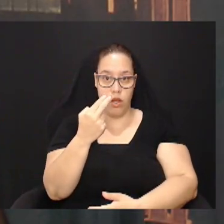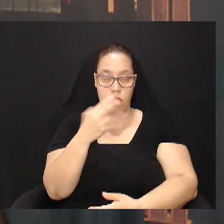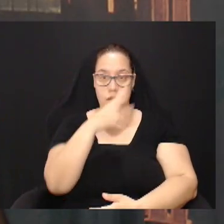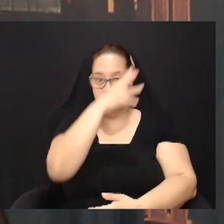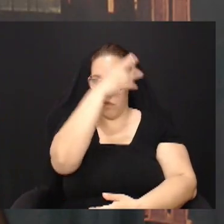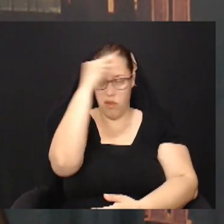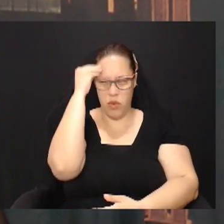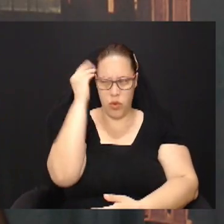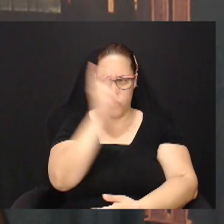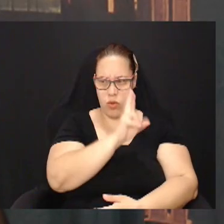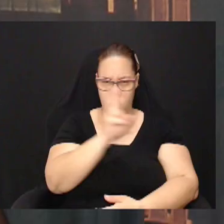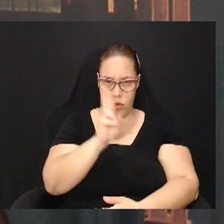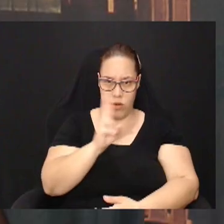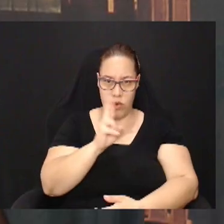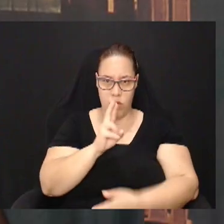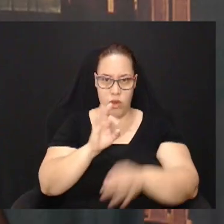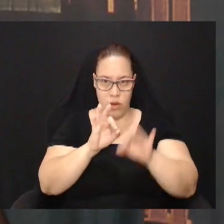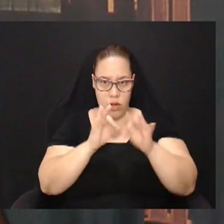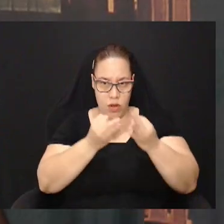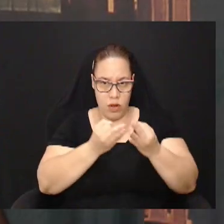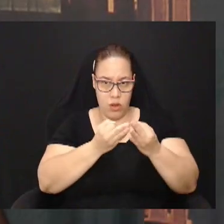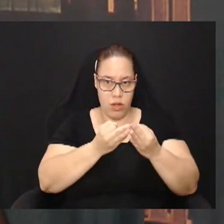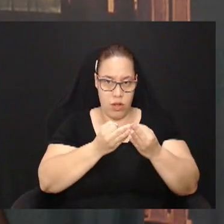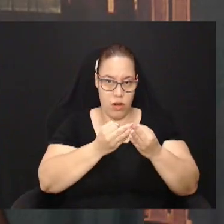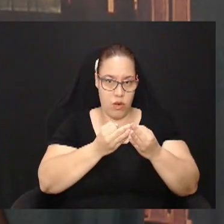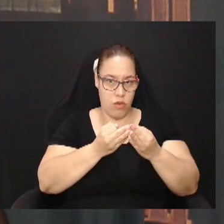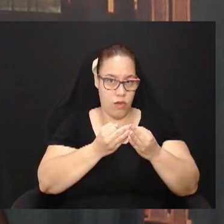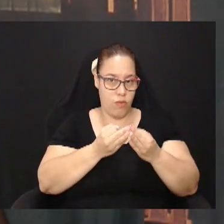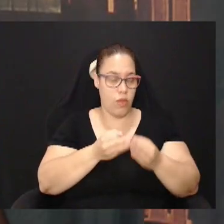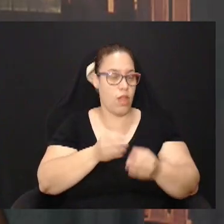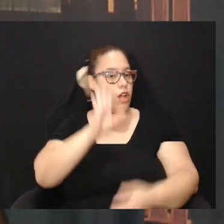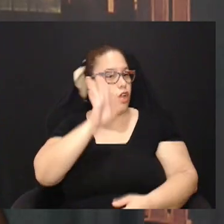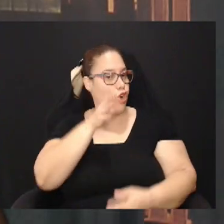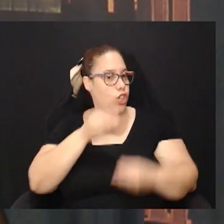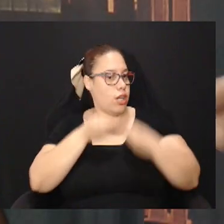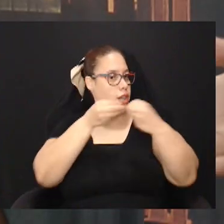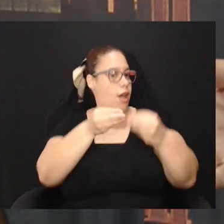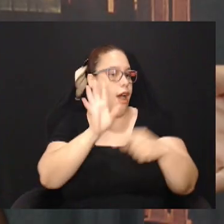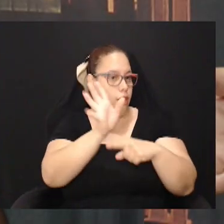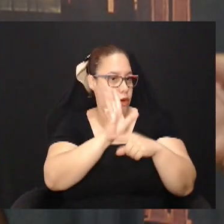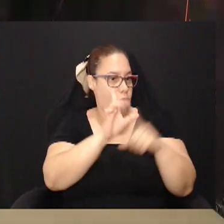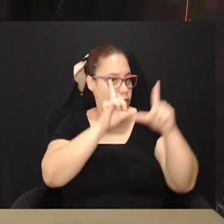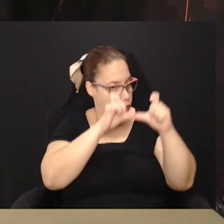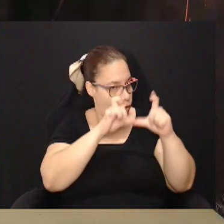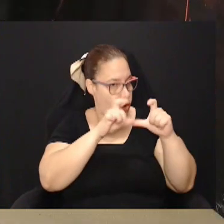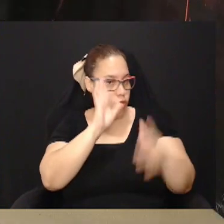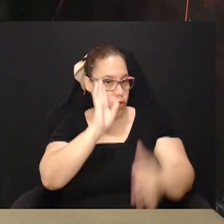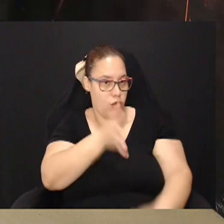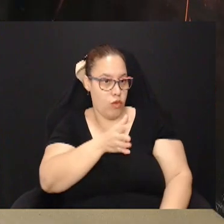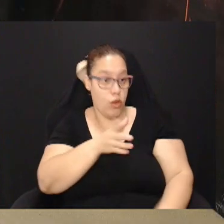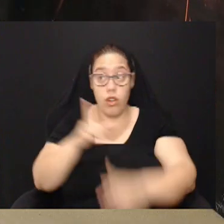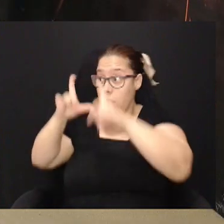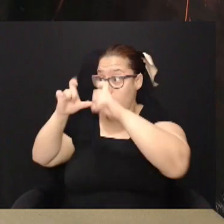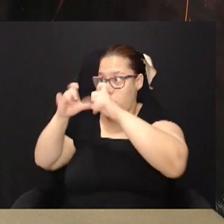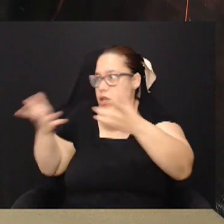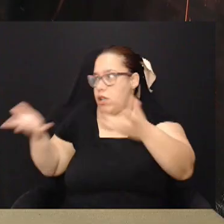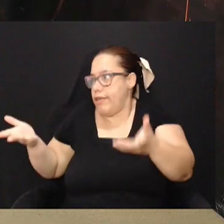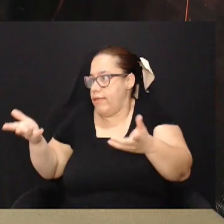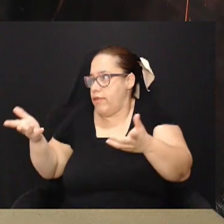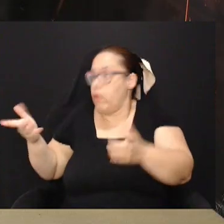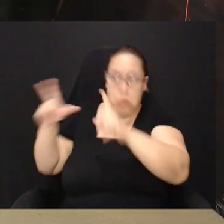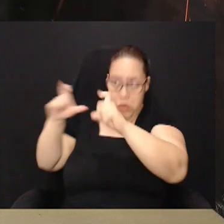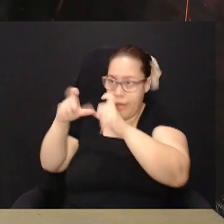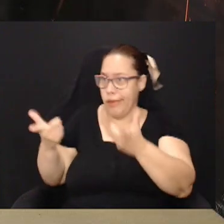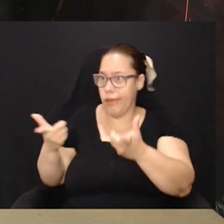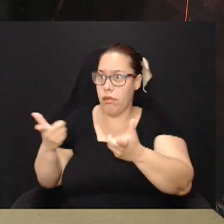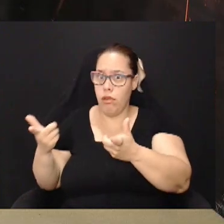que são mais simples, que fazem a foto imediata. Sim. Também leva aquilo. Se é para tirar foto, Você vai tirar foto.